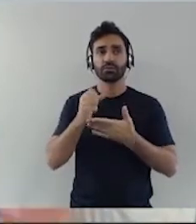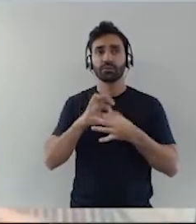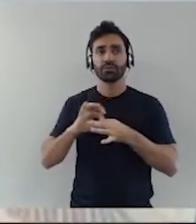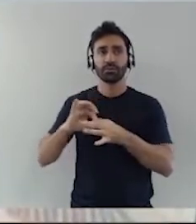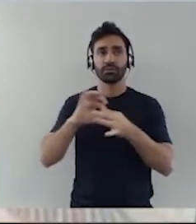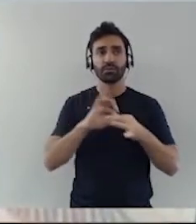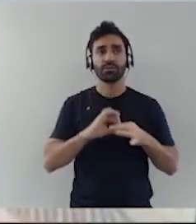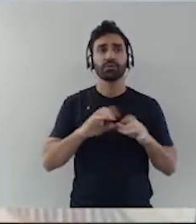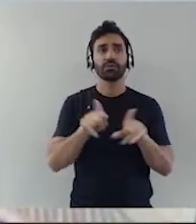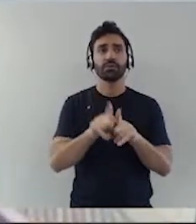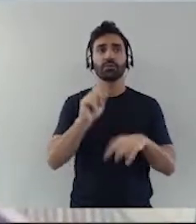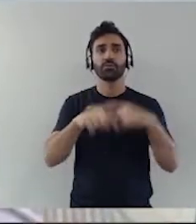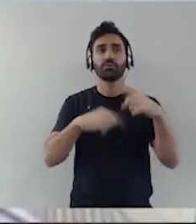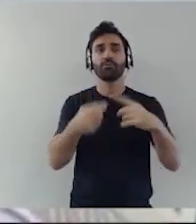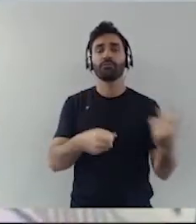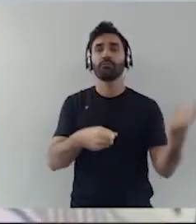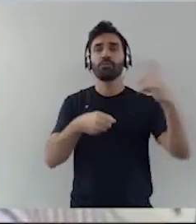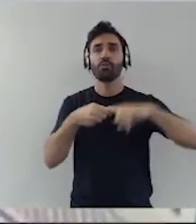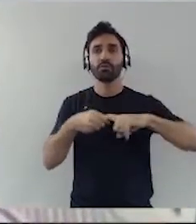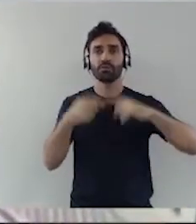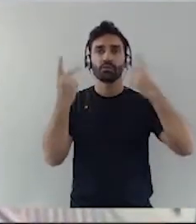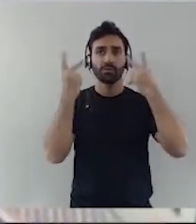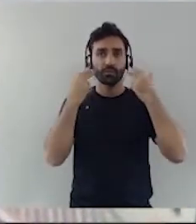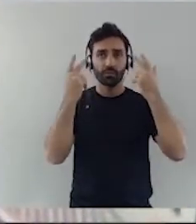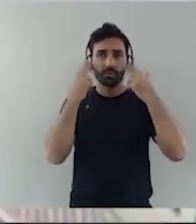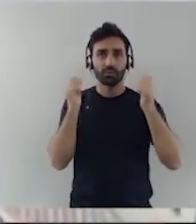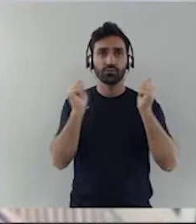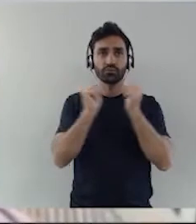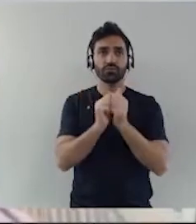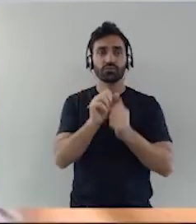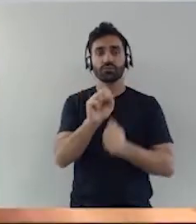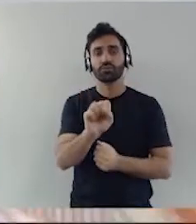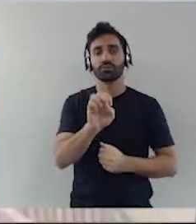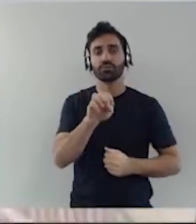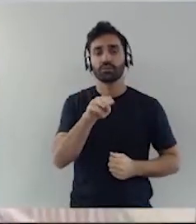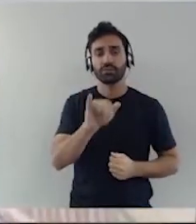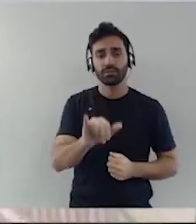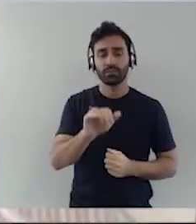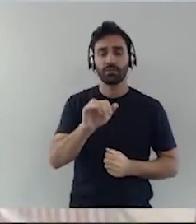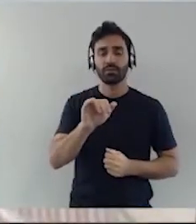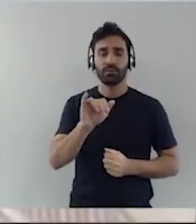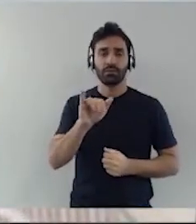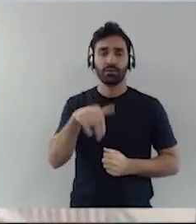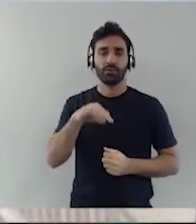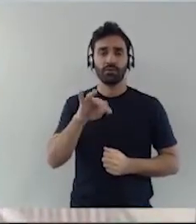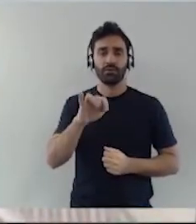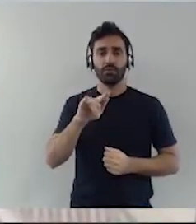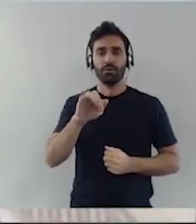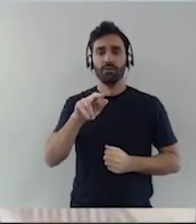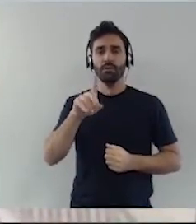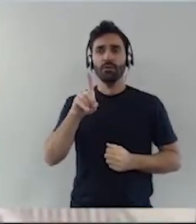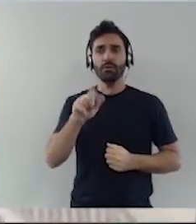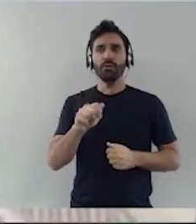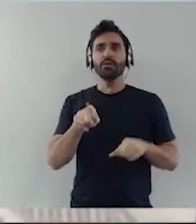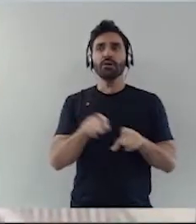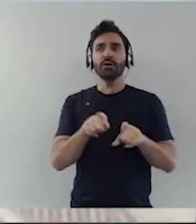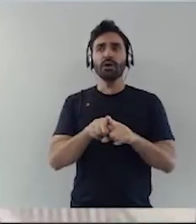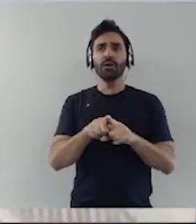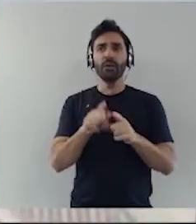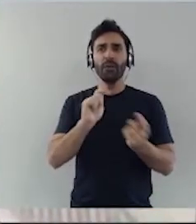para onde ela voltou, junto com a semi-integrada. Ele está refletido também com adaptações no